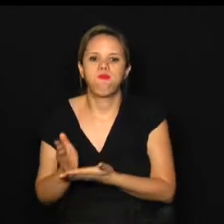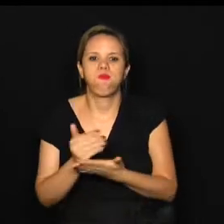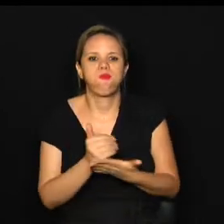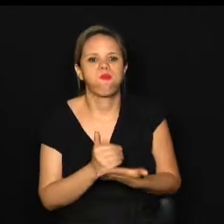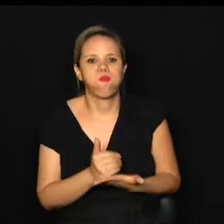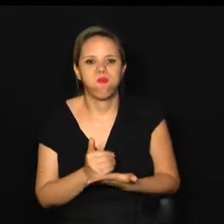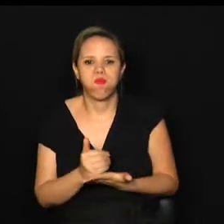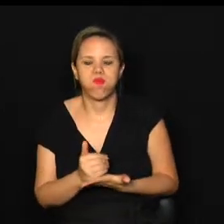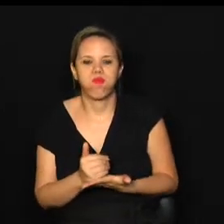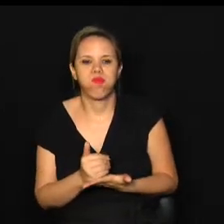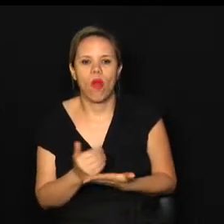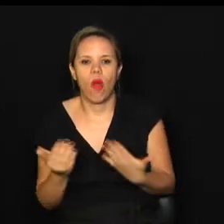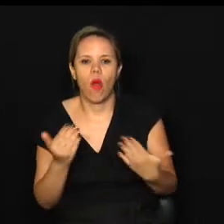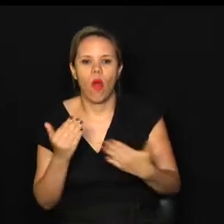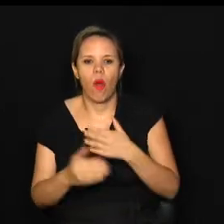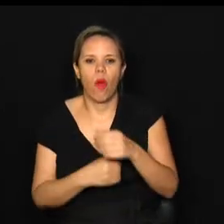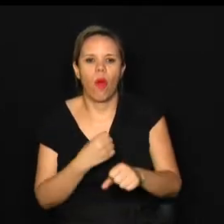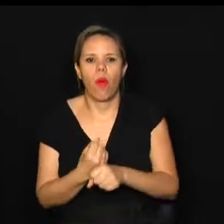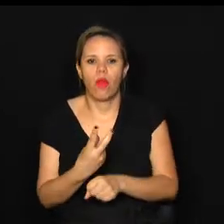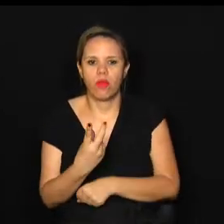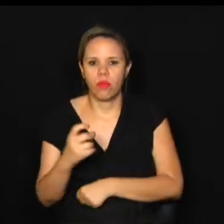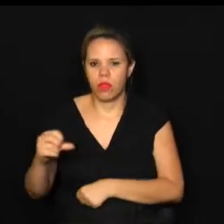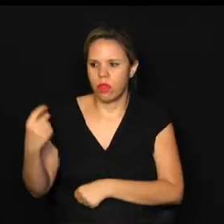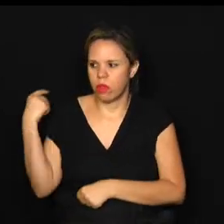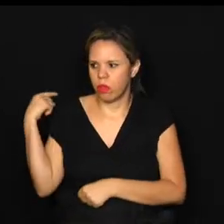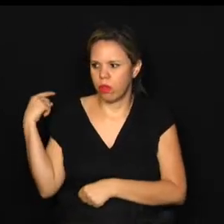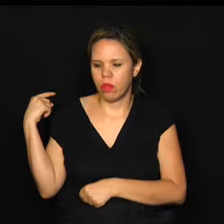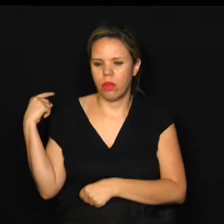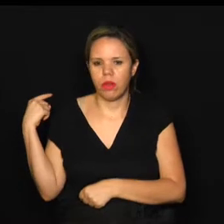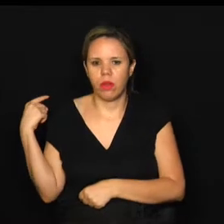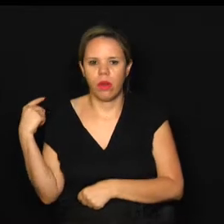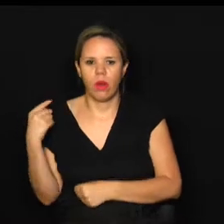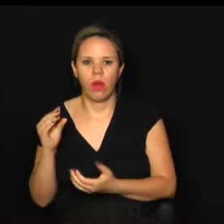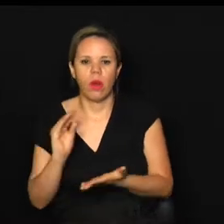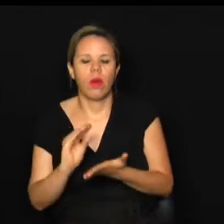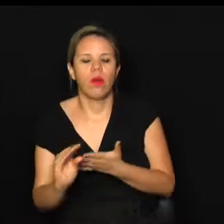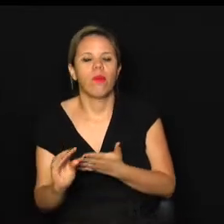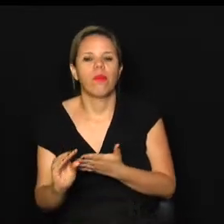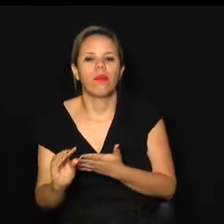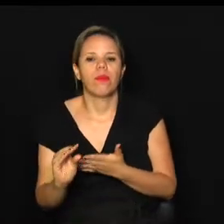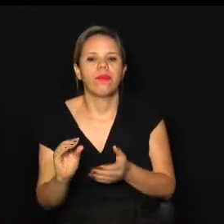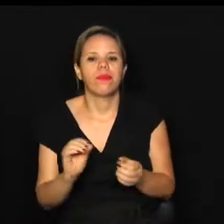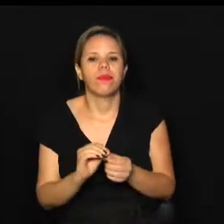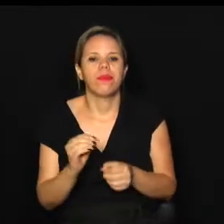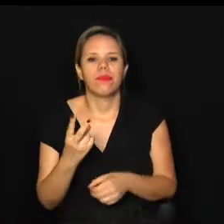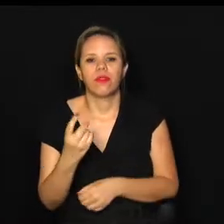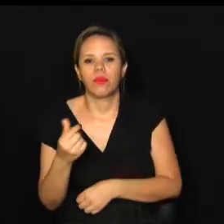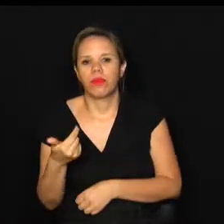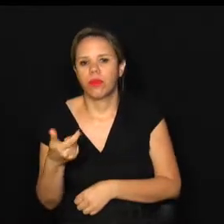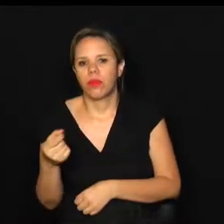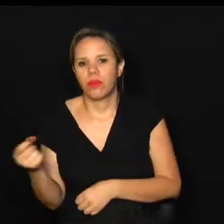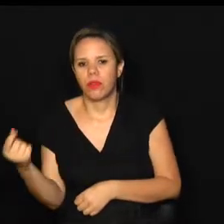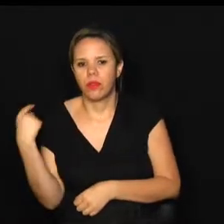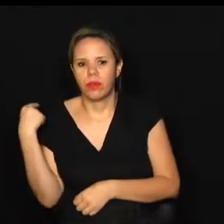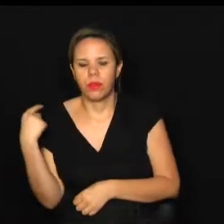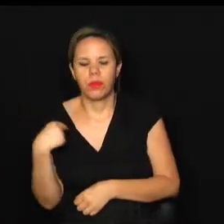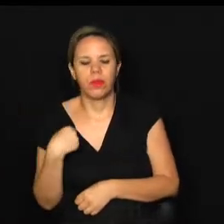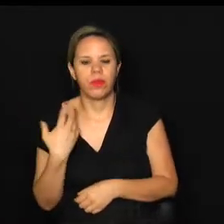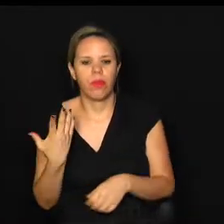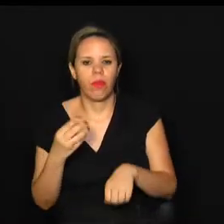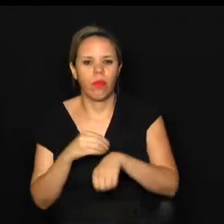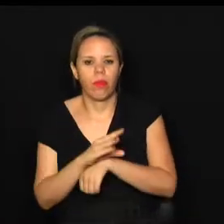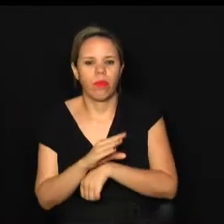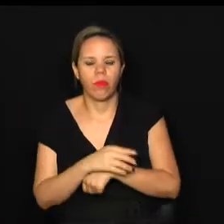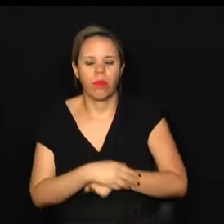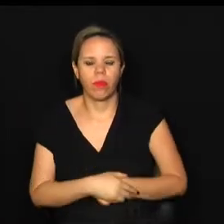tanto comparado com o ano 2019, como com aquilo que foi orçado no orçamento 2020. Agora a gente passa para